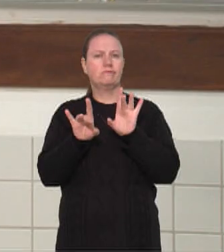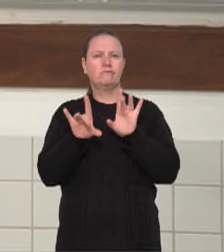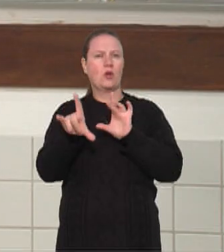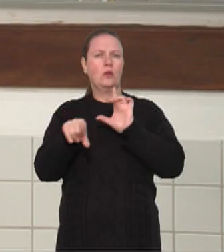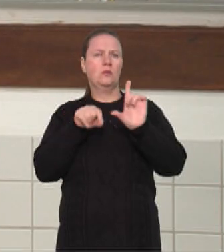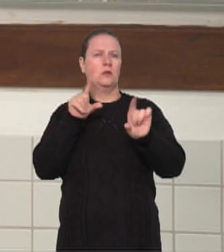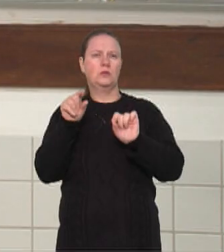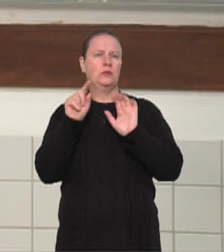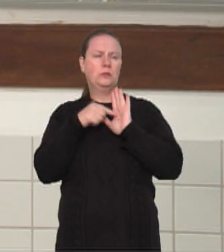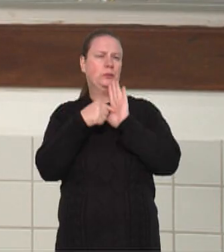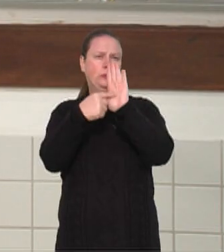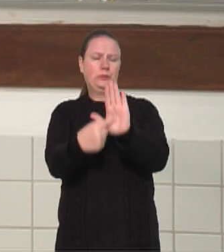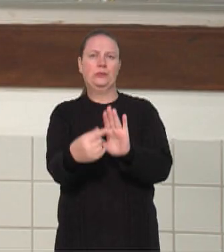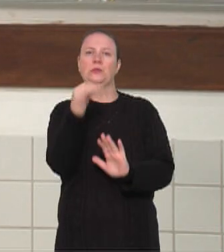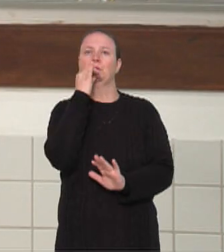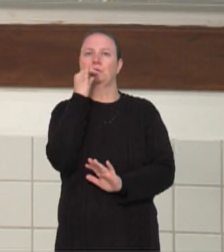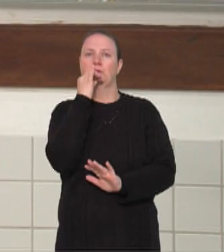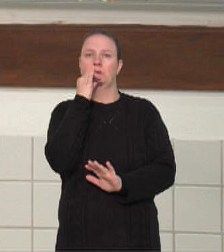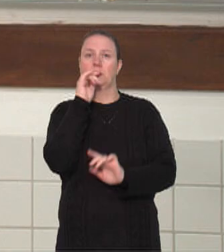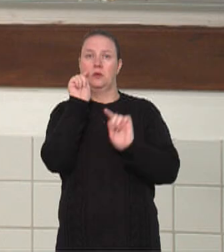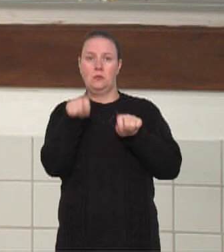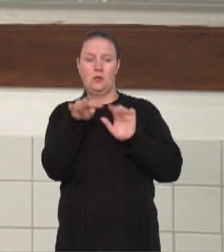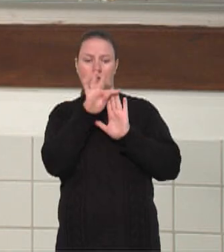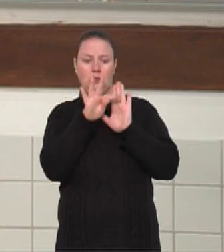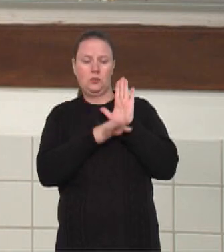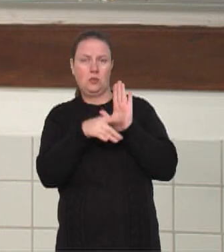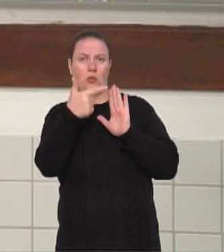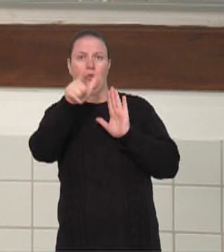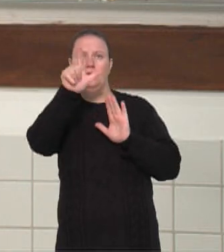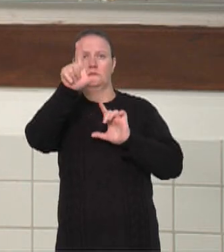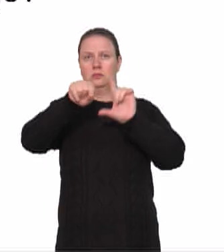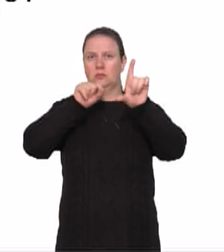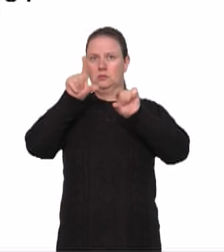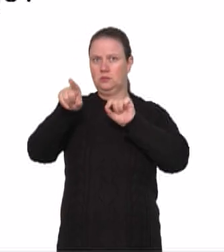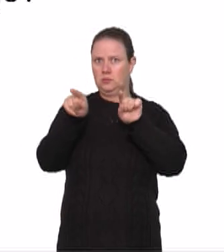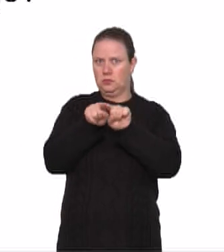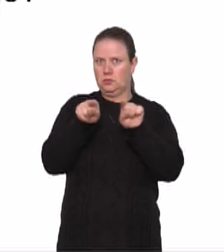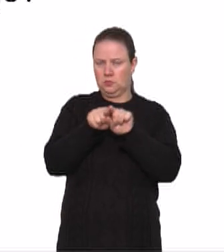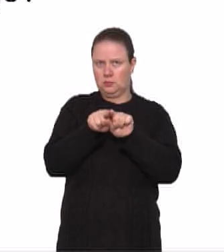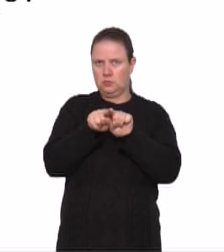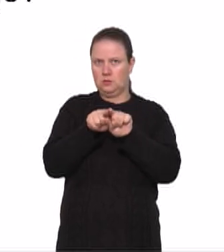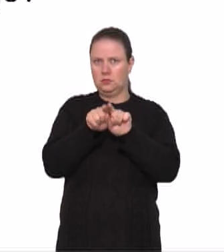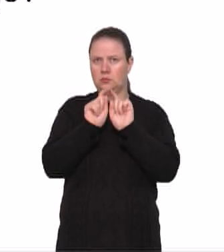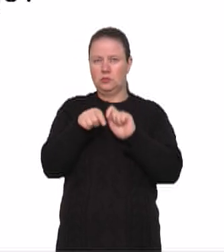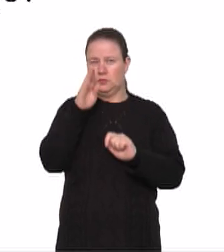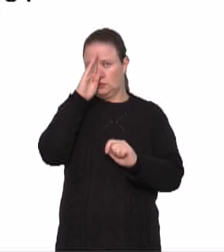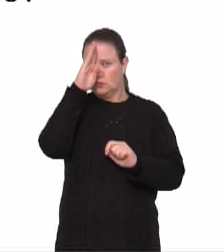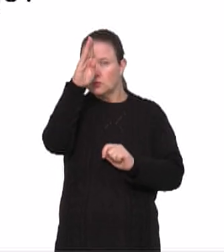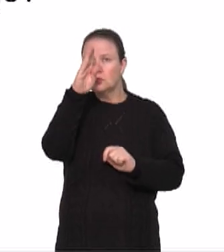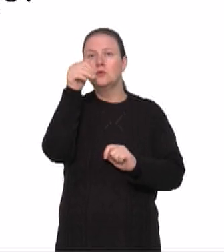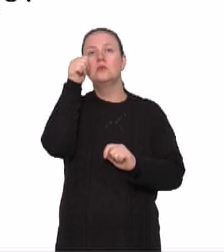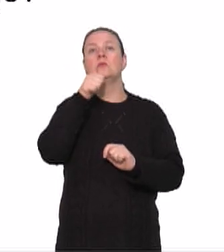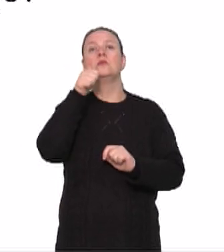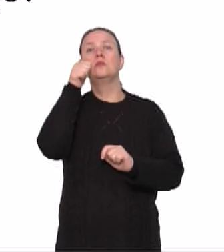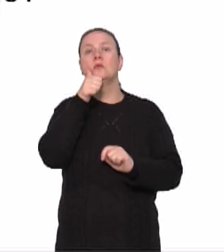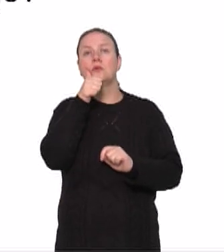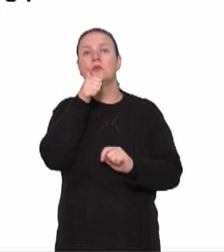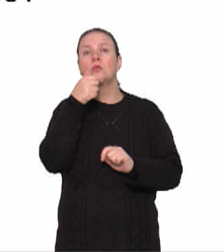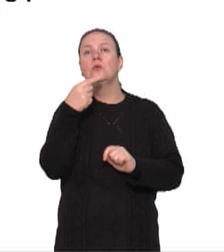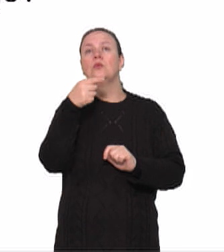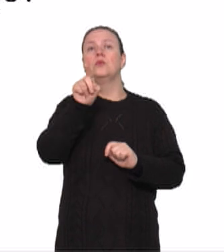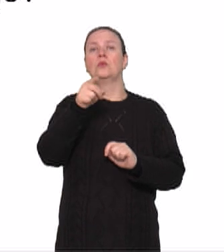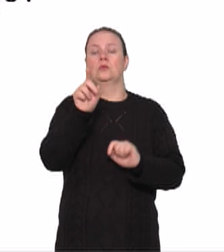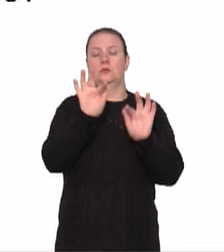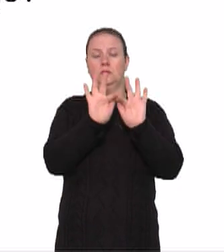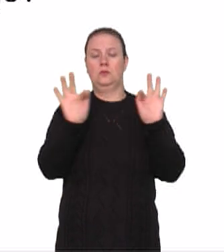só para ilustrar um exemplo, vocês podem ter feito outras escolhas aí. Então, no discurso direto da fala da Julieta aqui, na penúltima